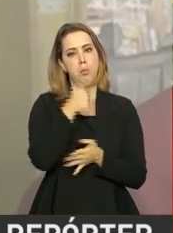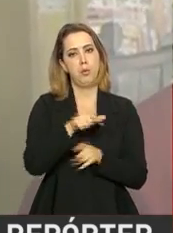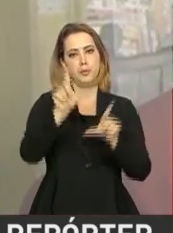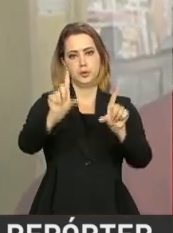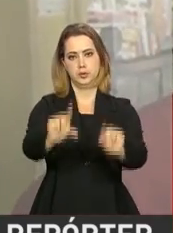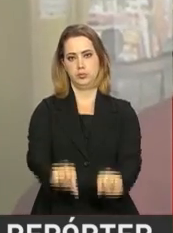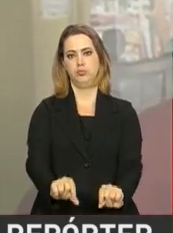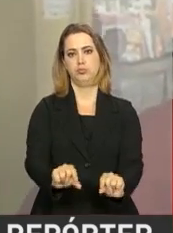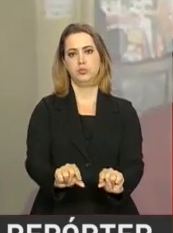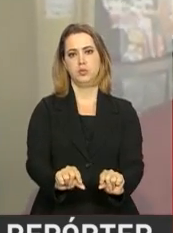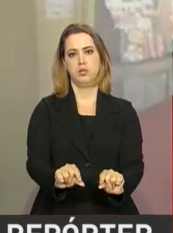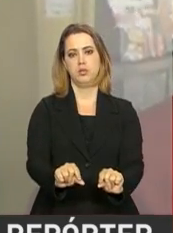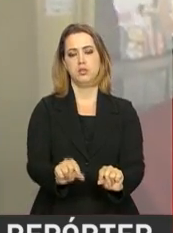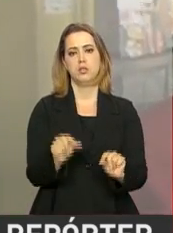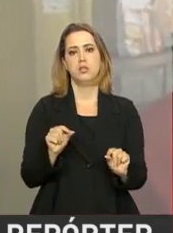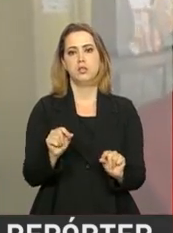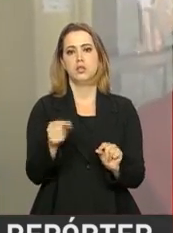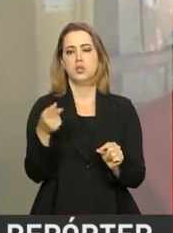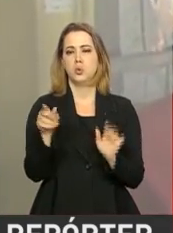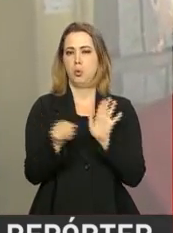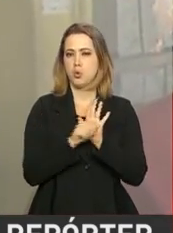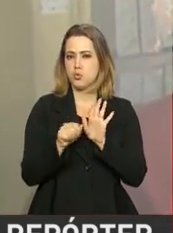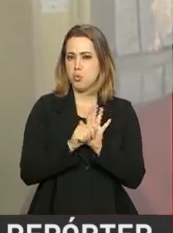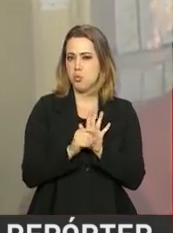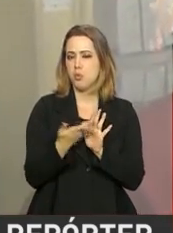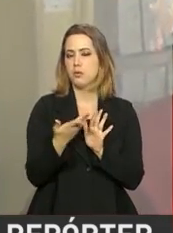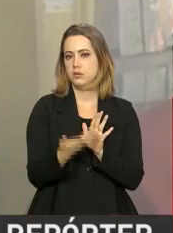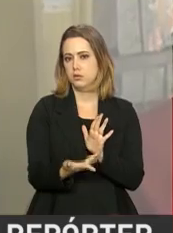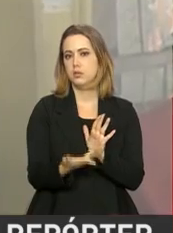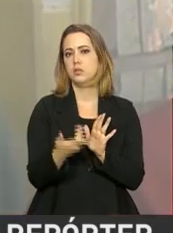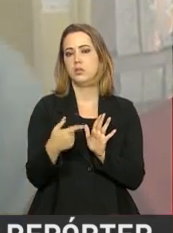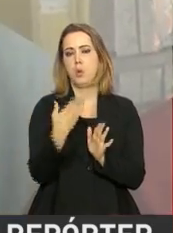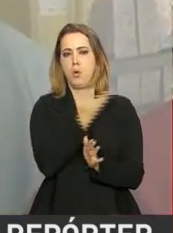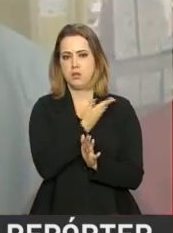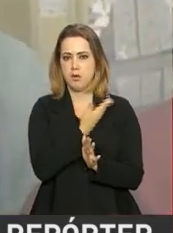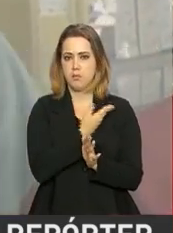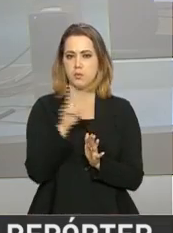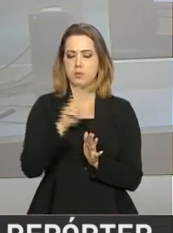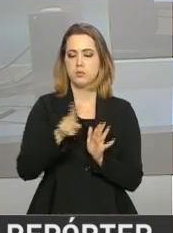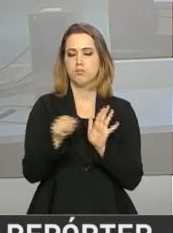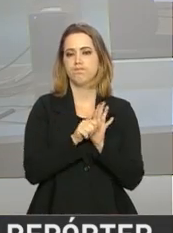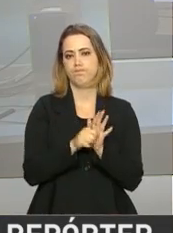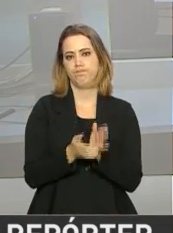diminuir as drogas com os próprios colegas, entendeu?